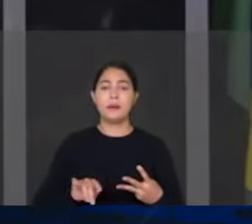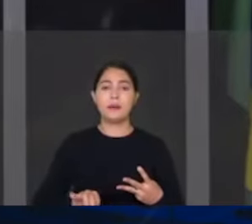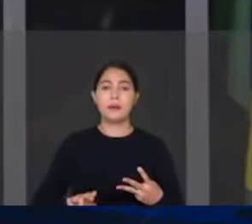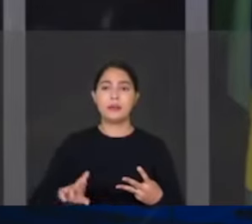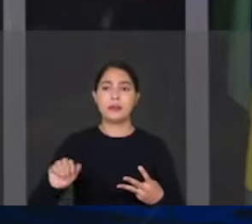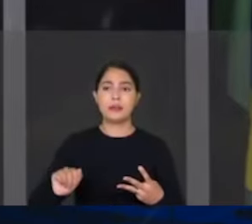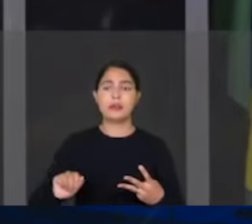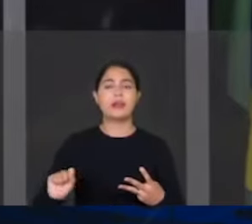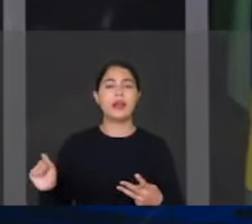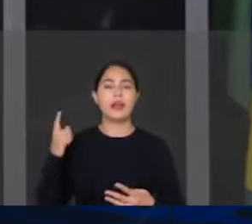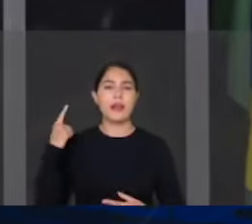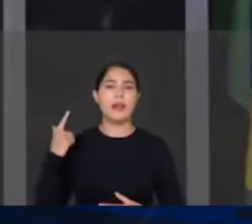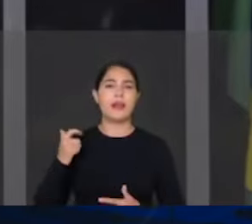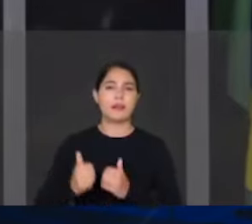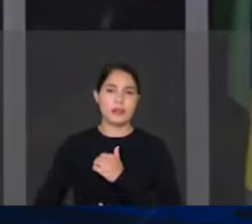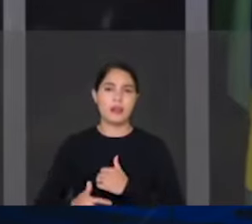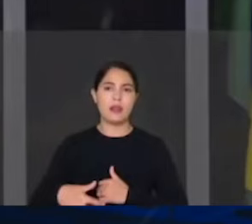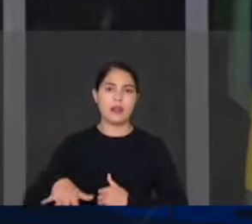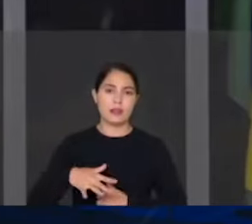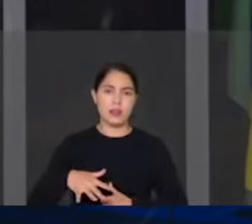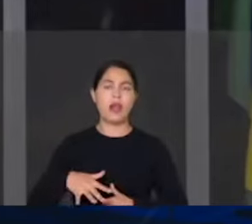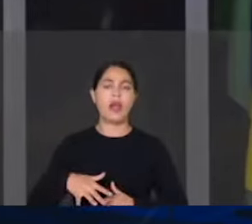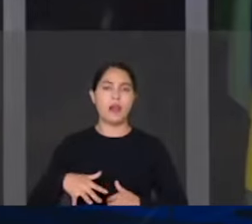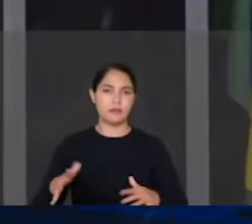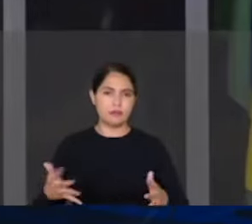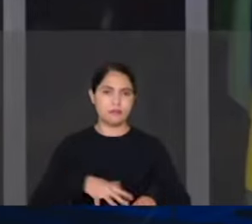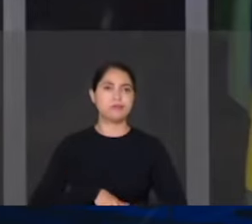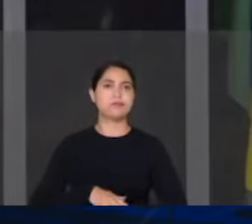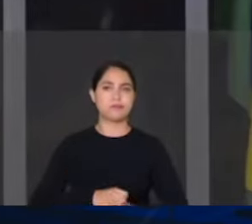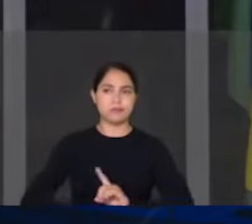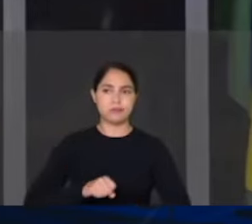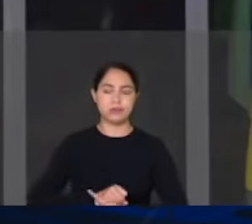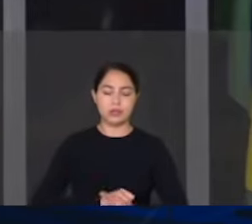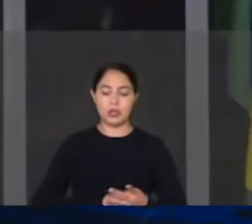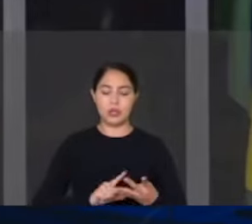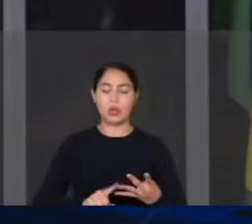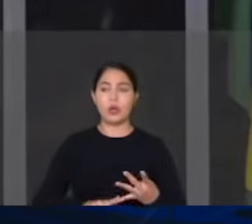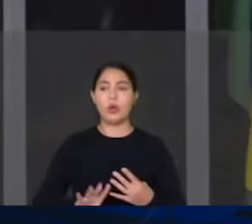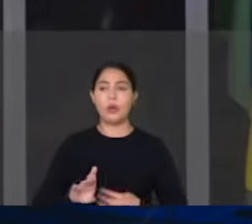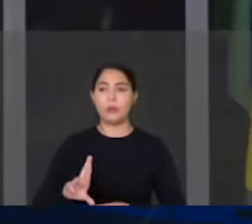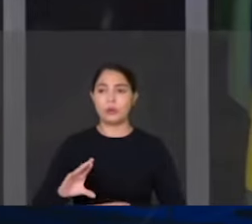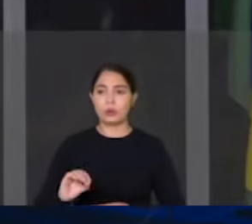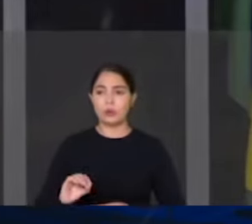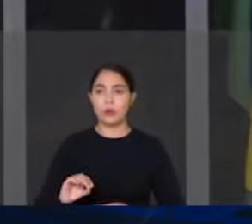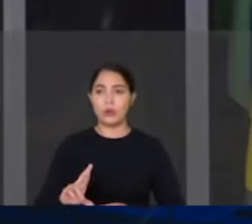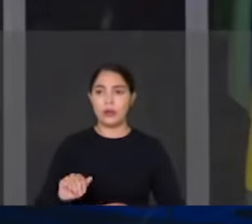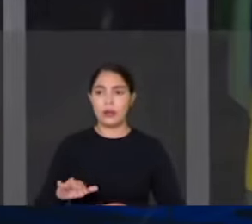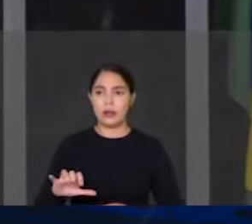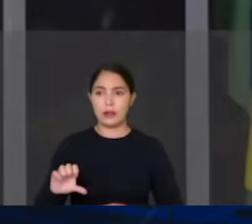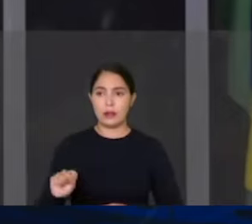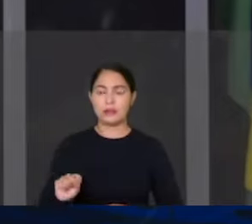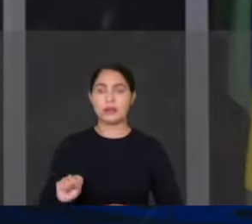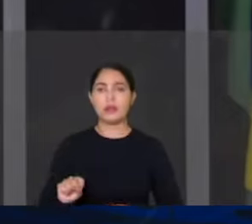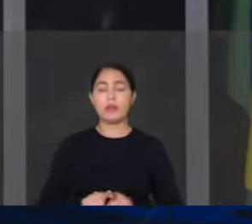secretária nacional de Esporte, Educação, Lazer e Inclusão Social, ao Bruno Ramos, secretário nacional de Esporte de Alto Rendimento, a Luísa